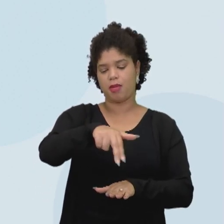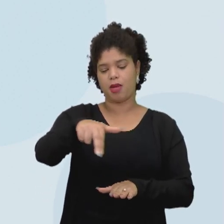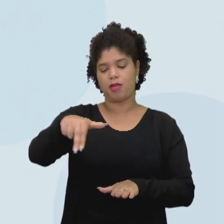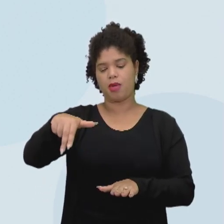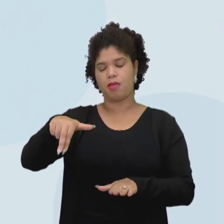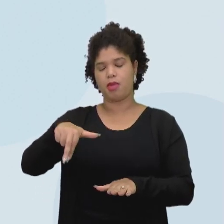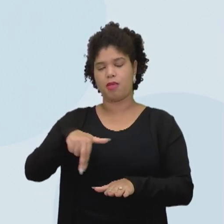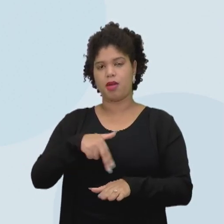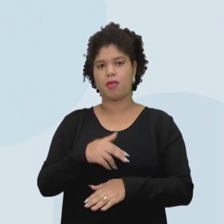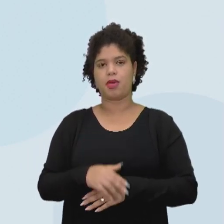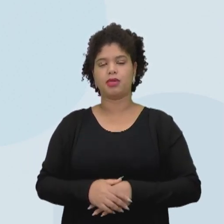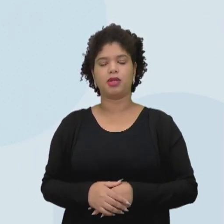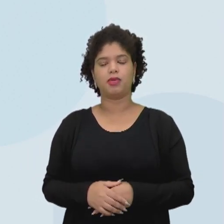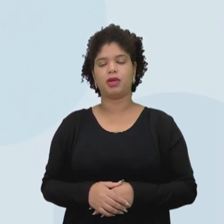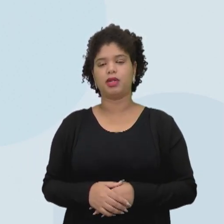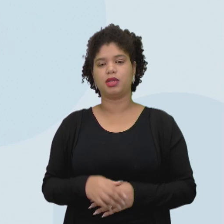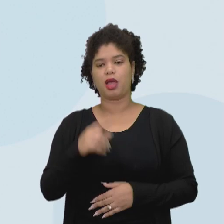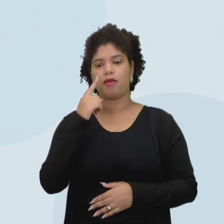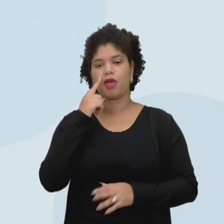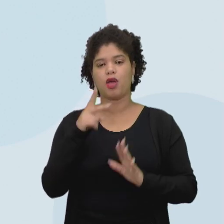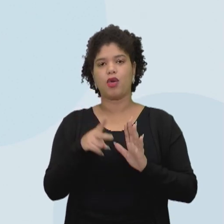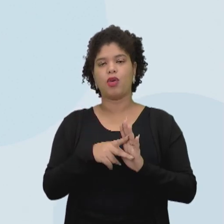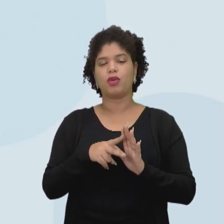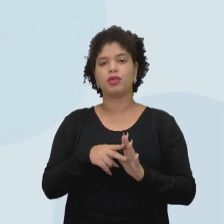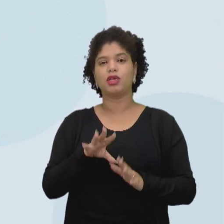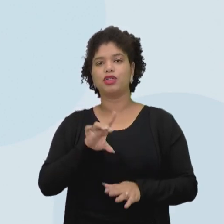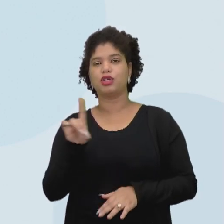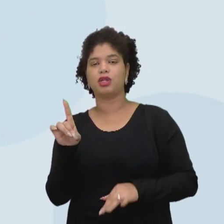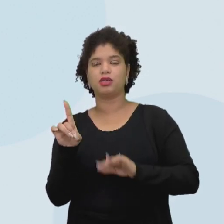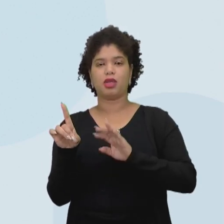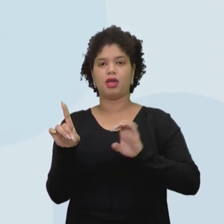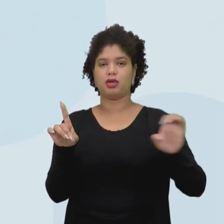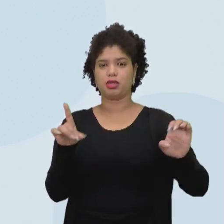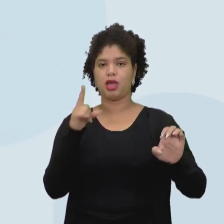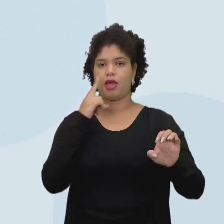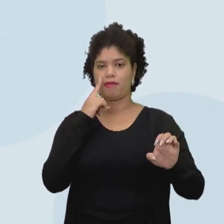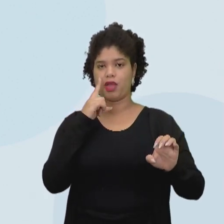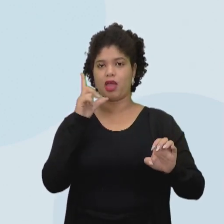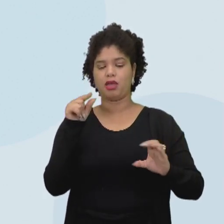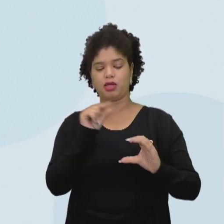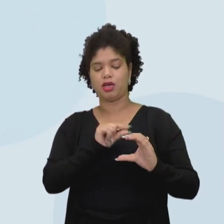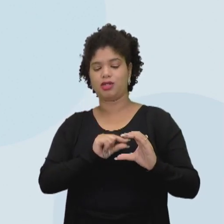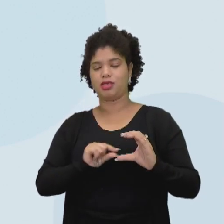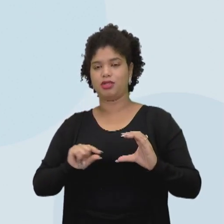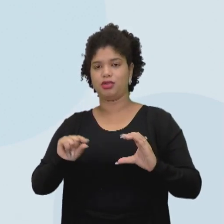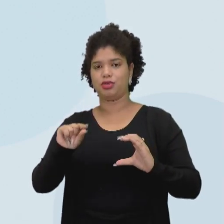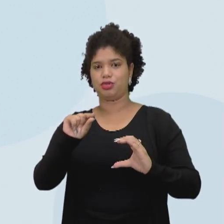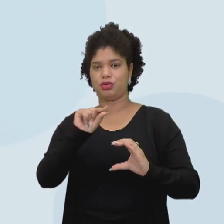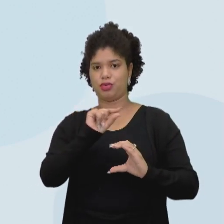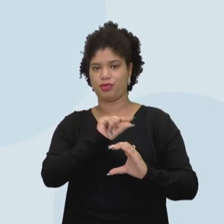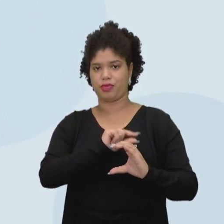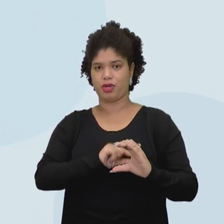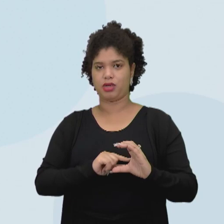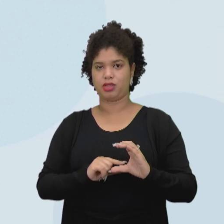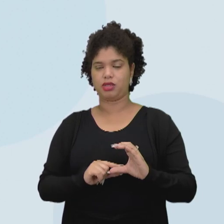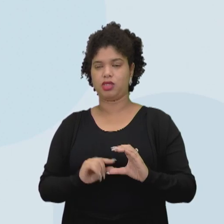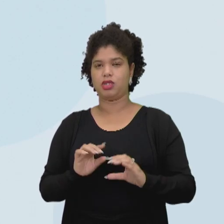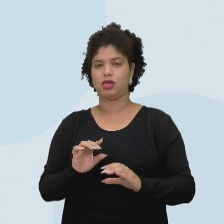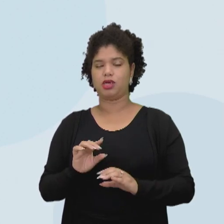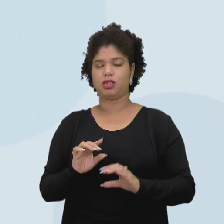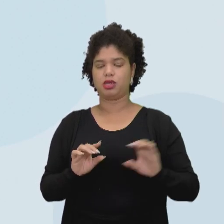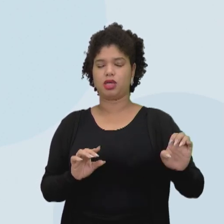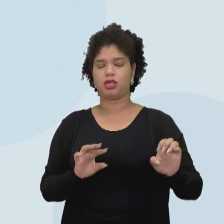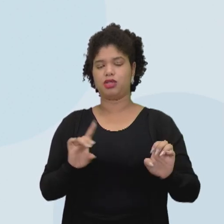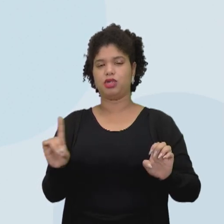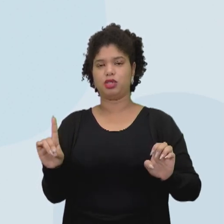As laterais esquerda e direita juntas formam uma circunferência. Essa parte esquerda com essa direita, se a gente pegar